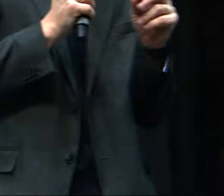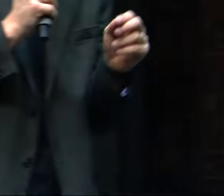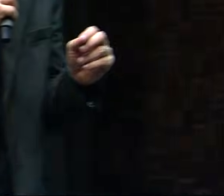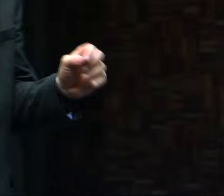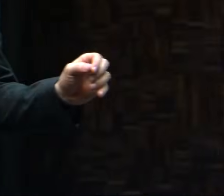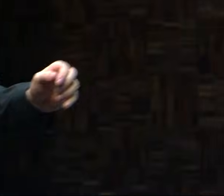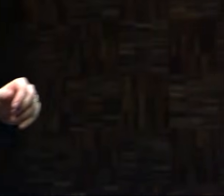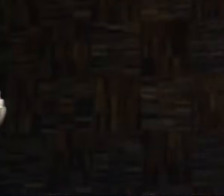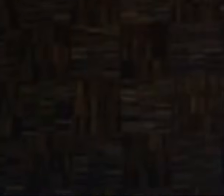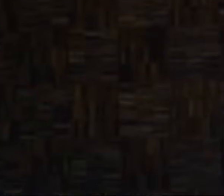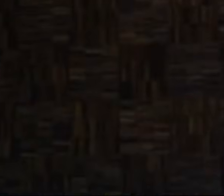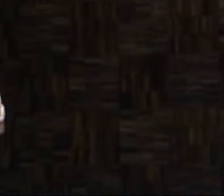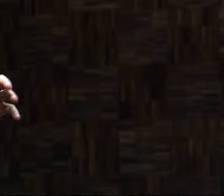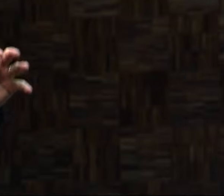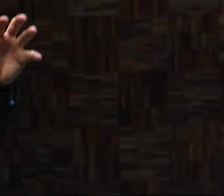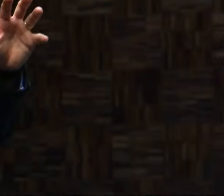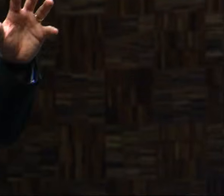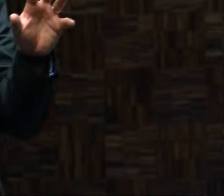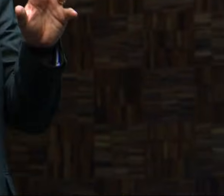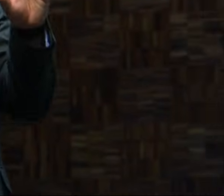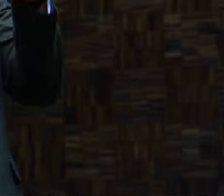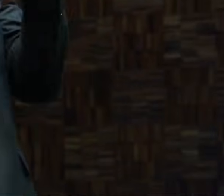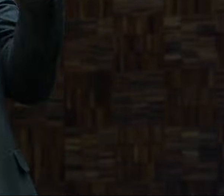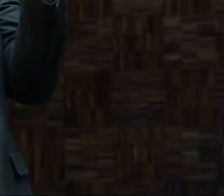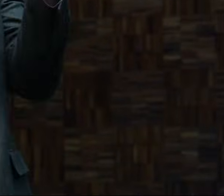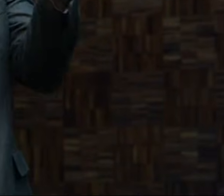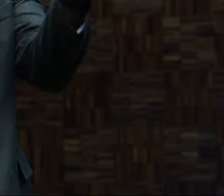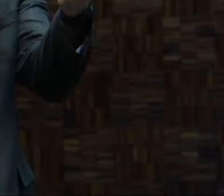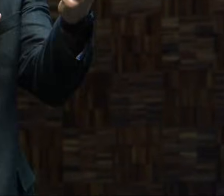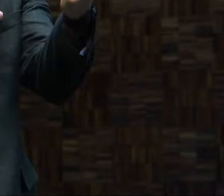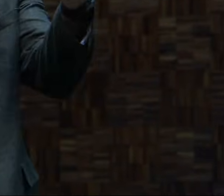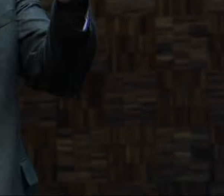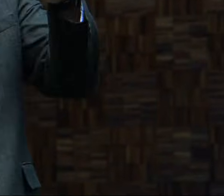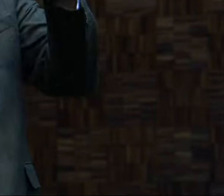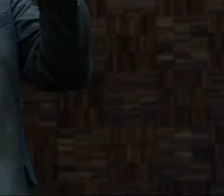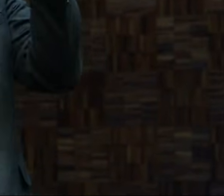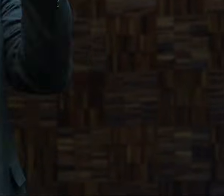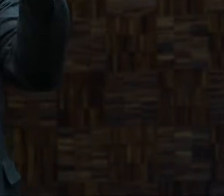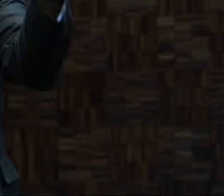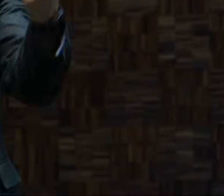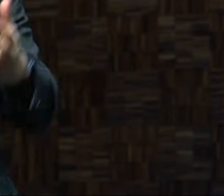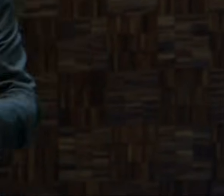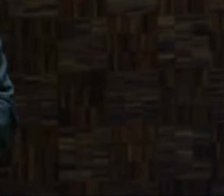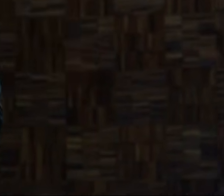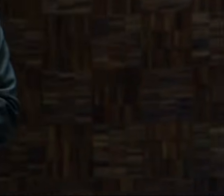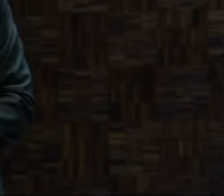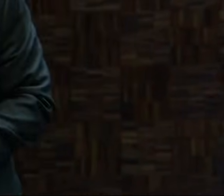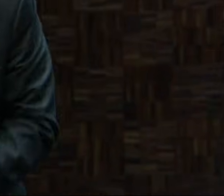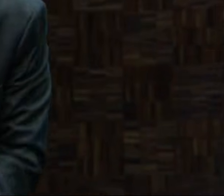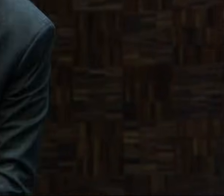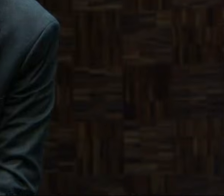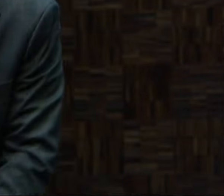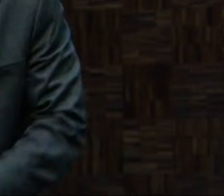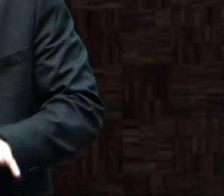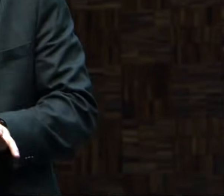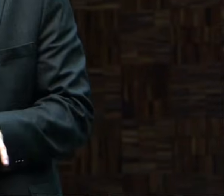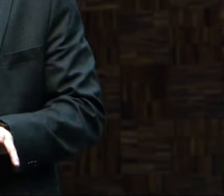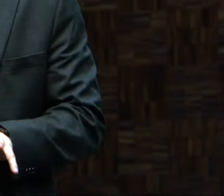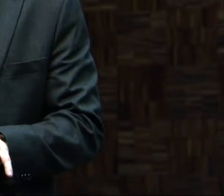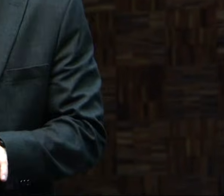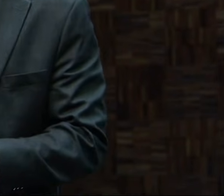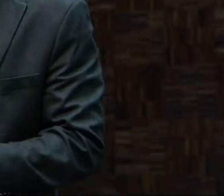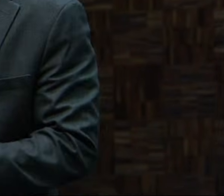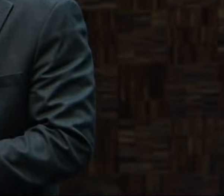A Bíblia vai falar que se um líder espiritual quer crescer, ele precisa antes de tudo olhar para os